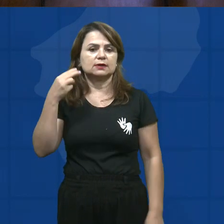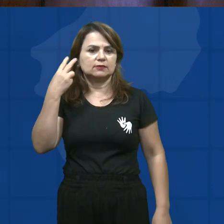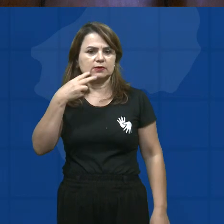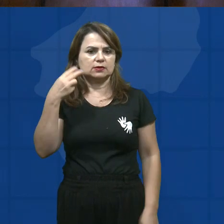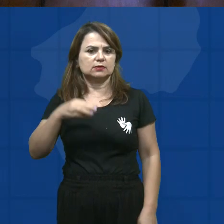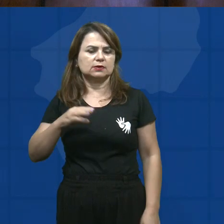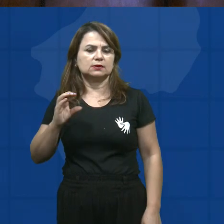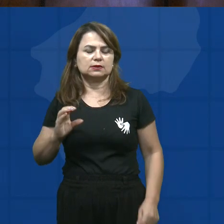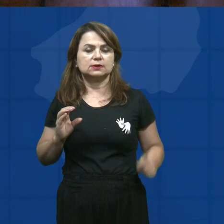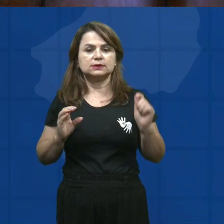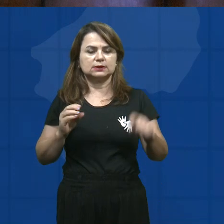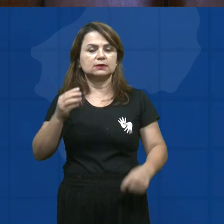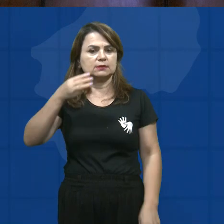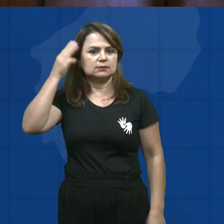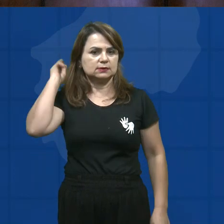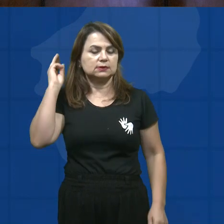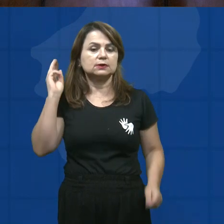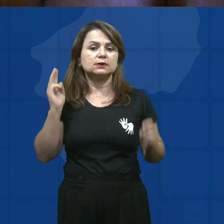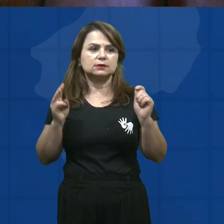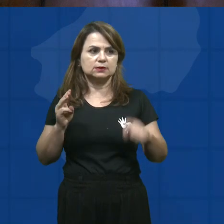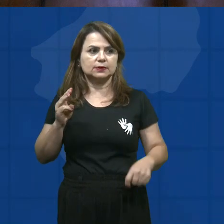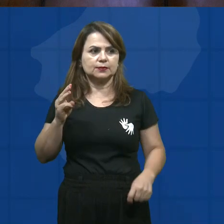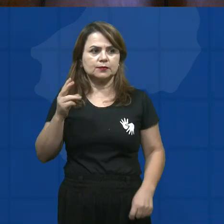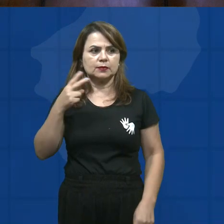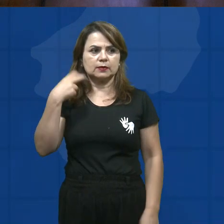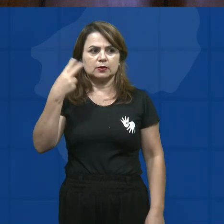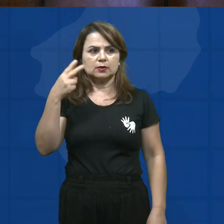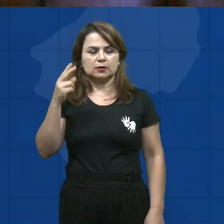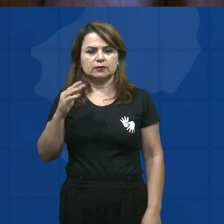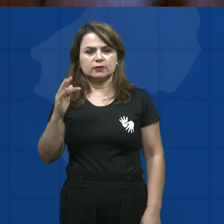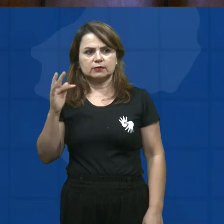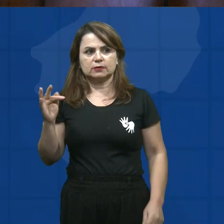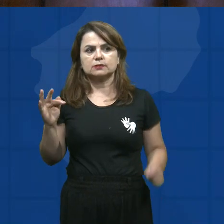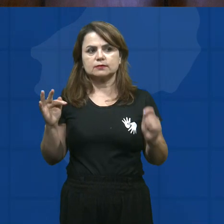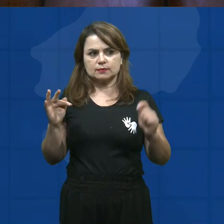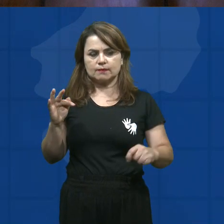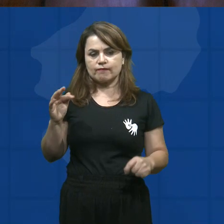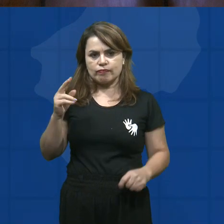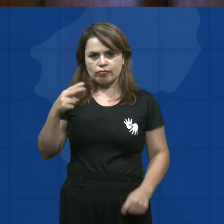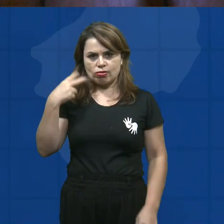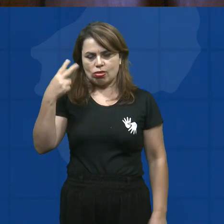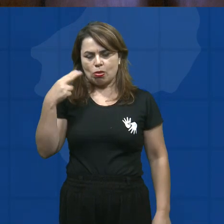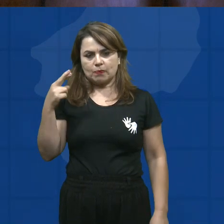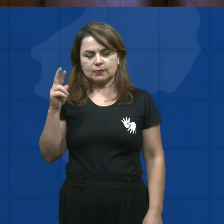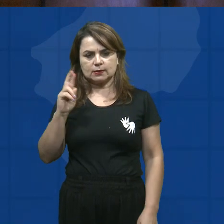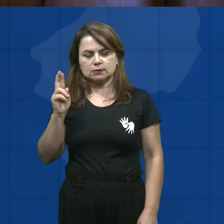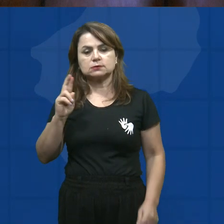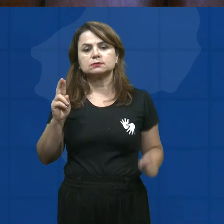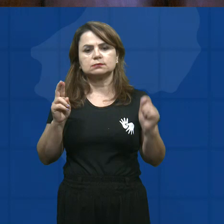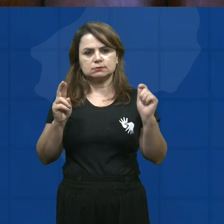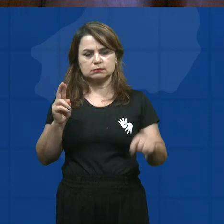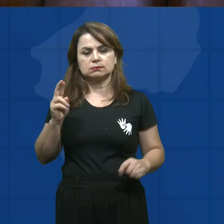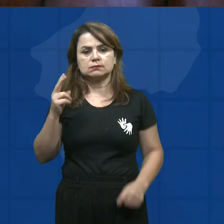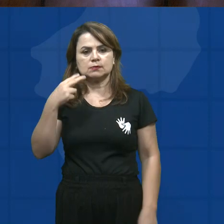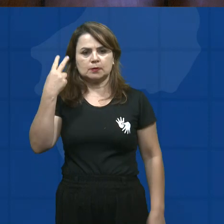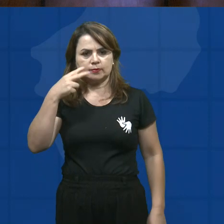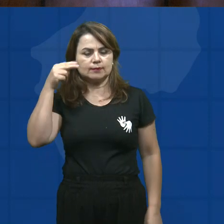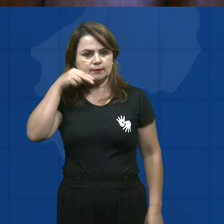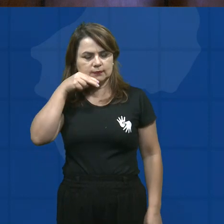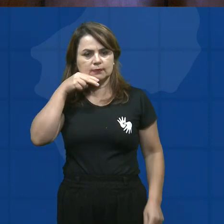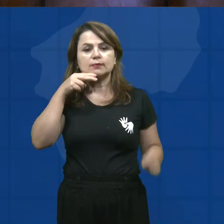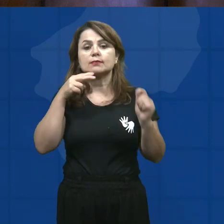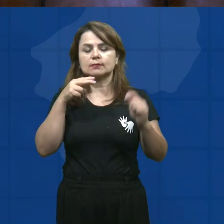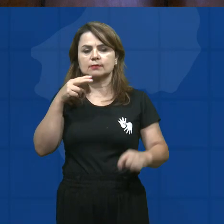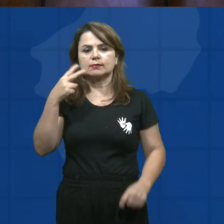Vereador Marcos Rezende. Sim. Vereador Agente Federal Júnior Fefe. Sim. Vereador Rogério. Sim. Vereador Doutor Nixar. Sim.